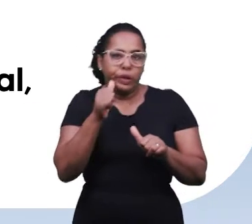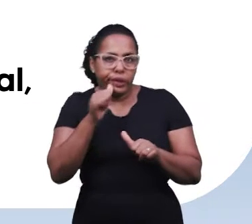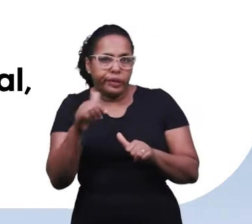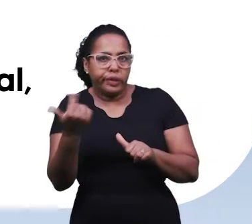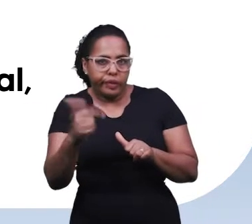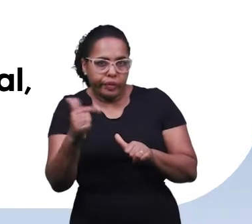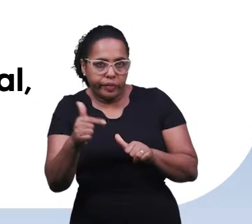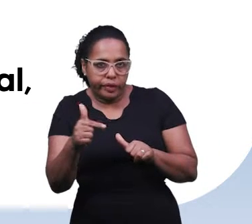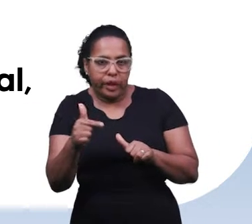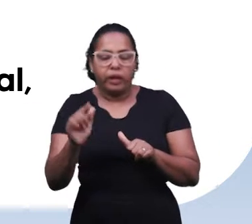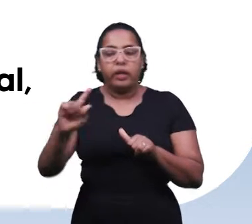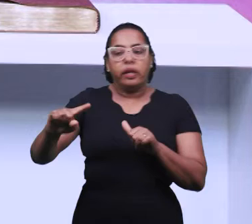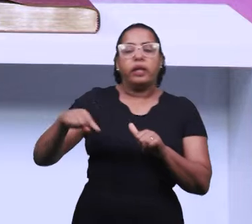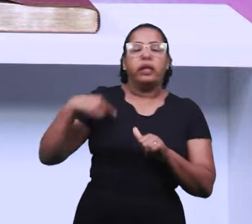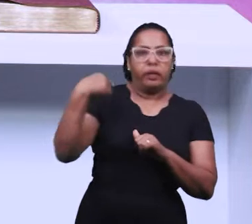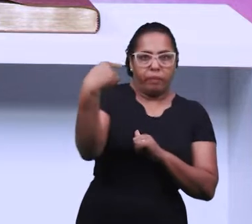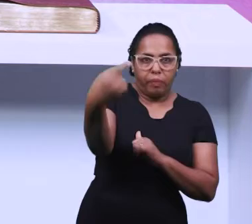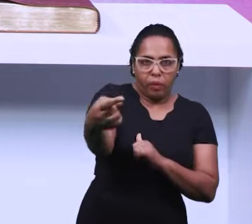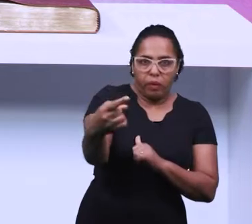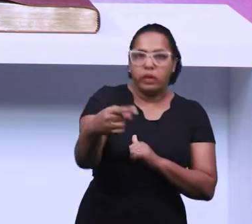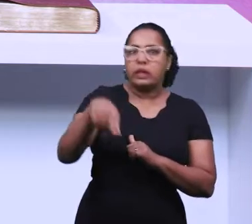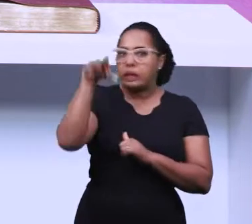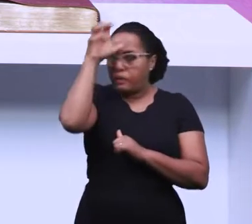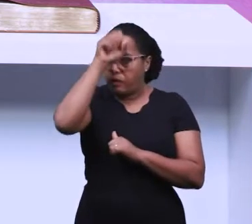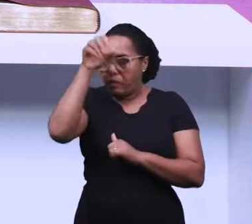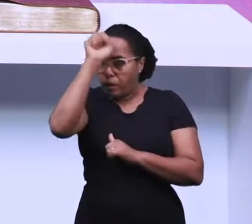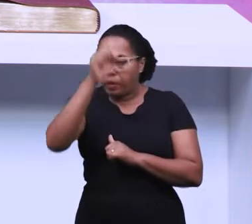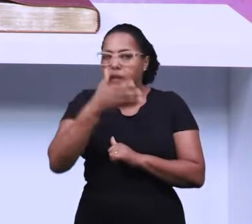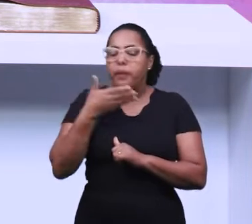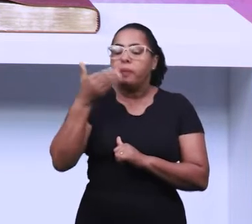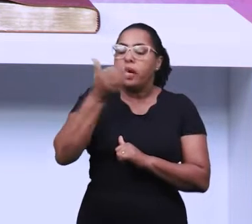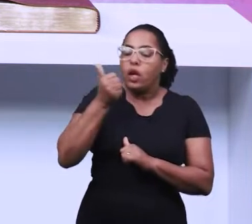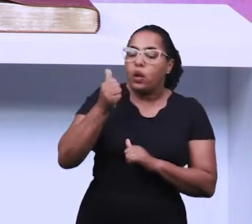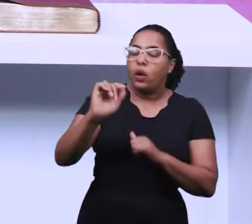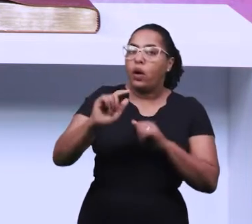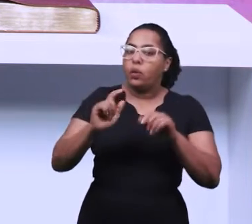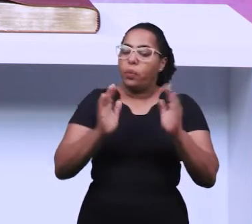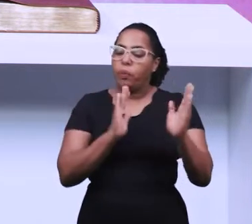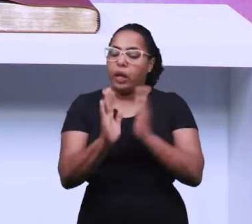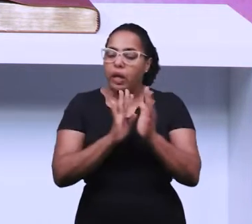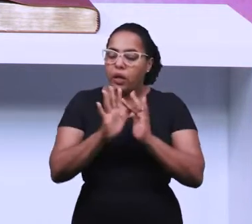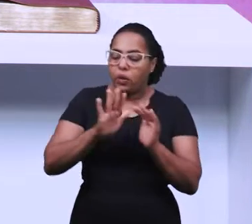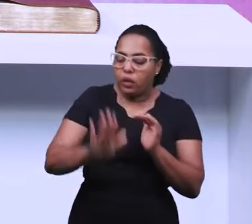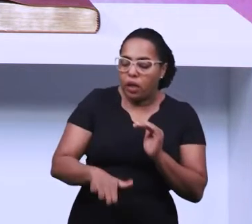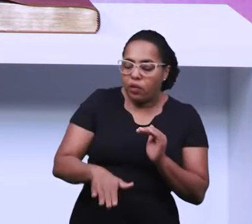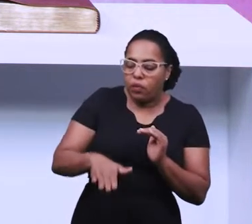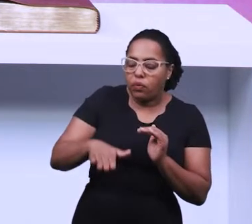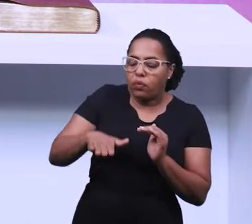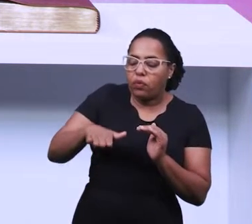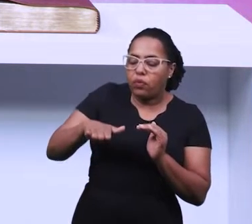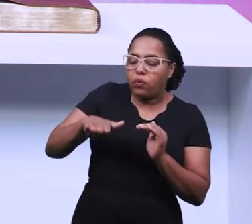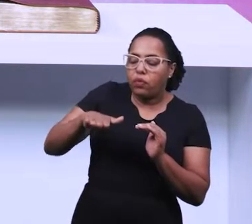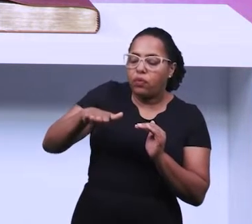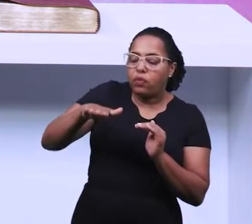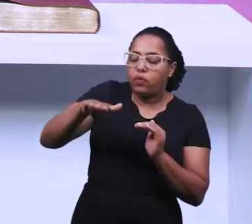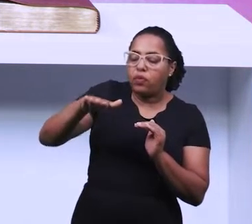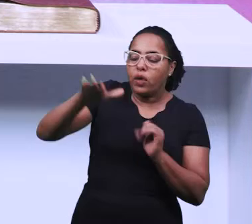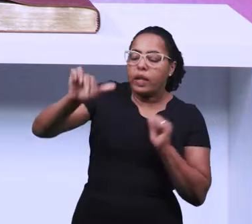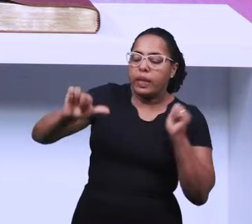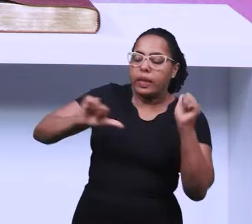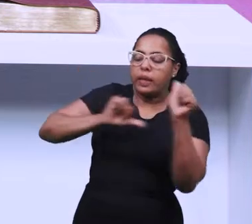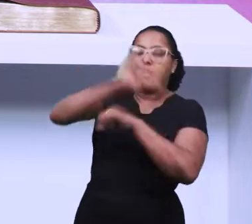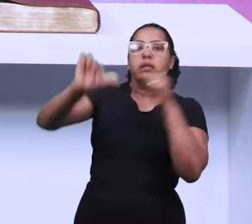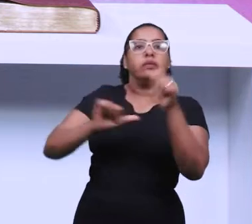vai ser visto um pouco mais à frente, quando essas crianças entrarem na fase da adolescência, onde o